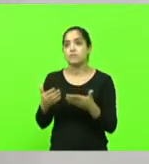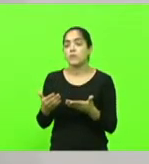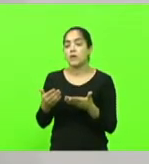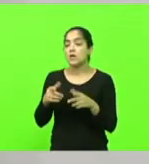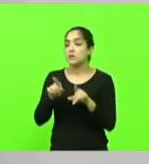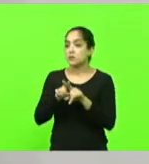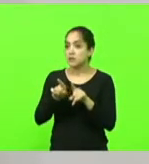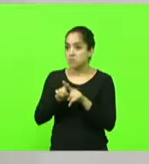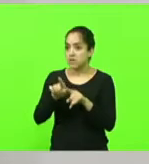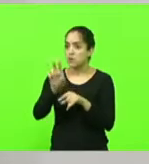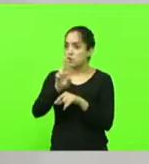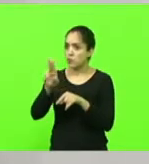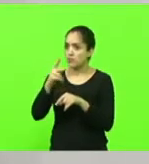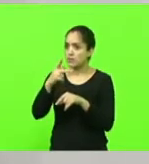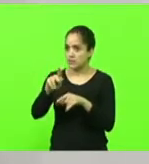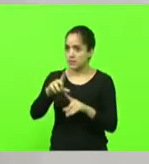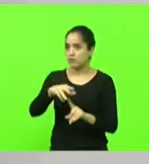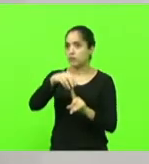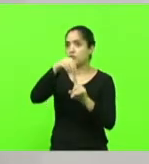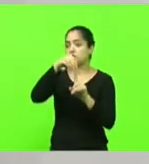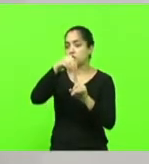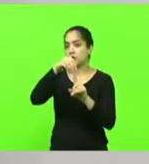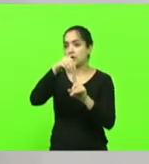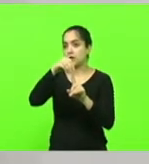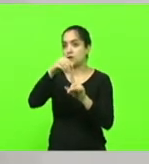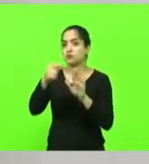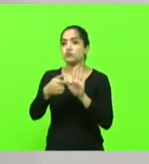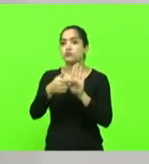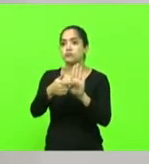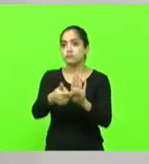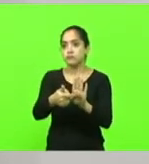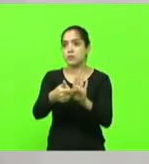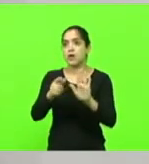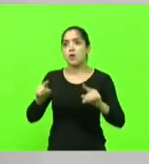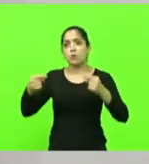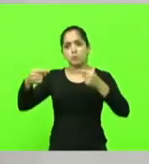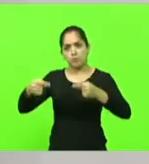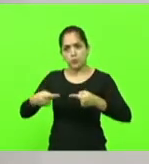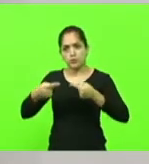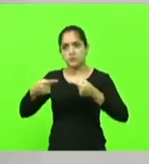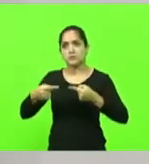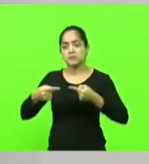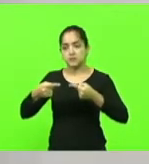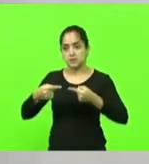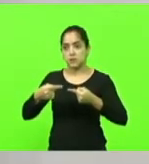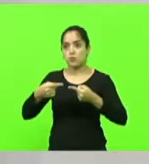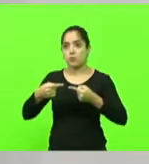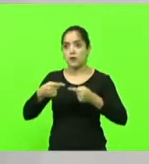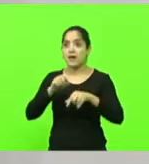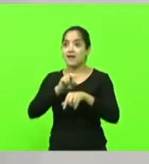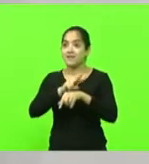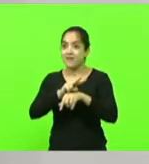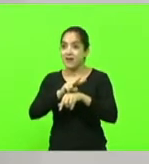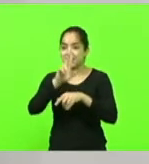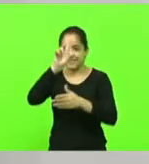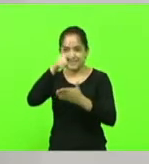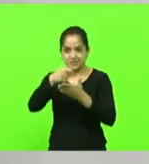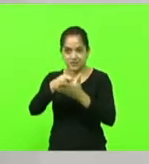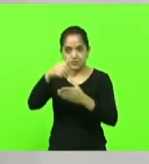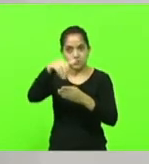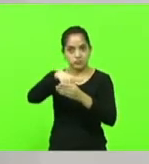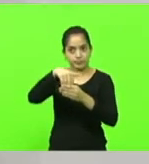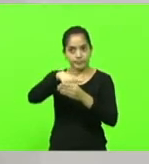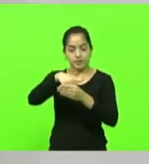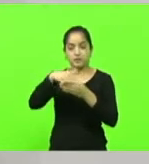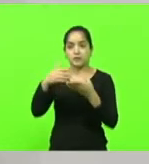teve seu nome indicado pela oposição ao regime militar para disputar a vaga que seria decidida nas urnas.